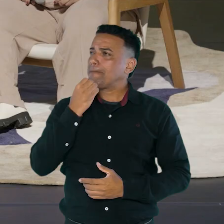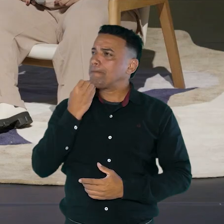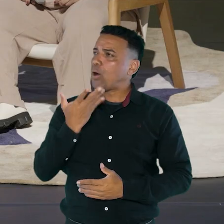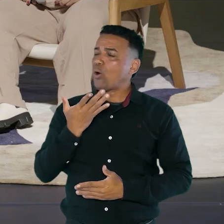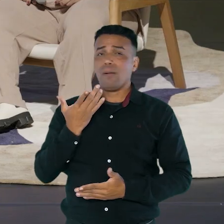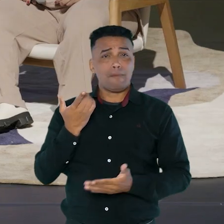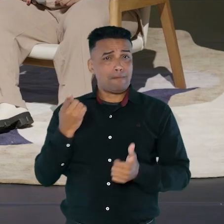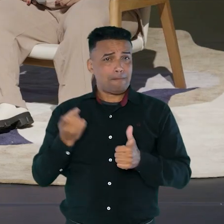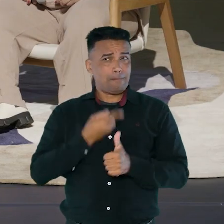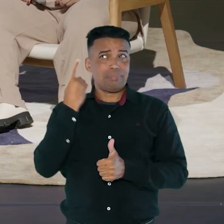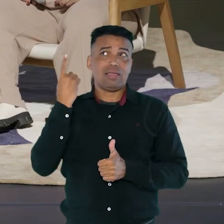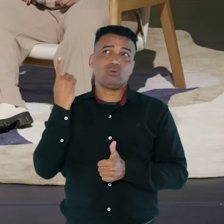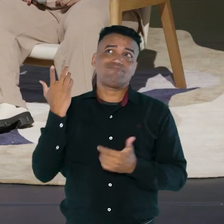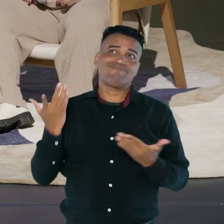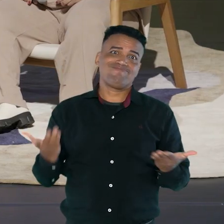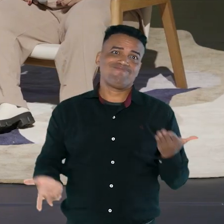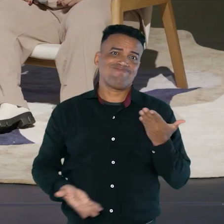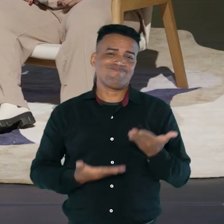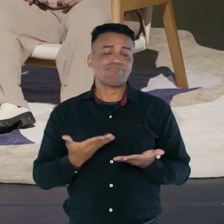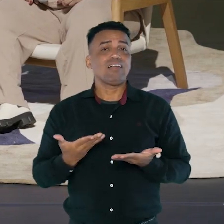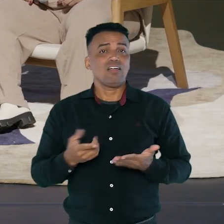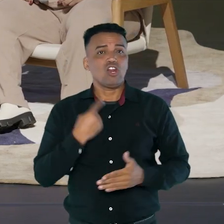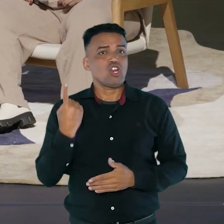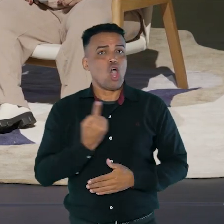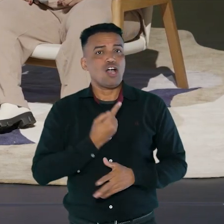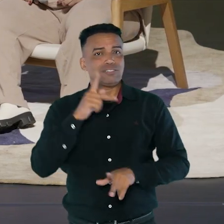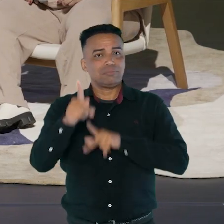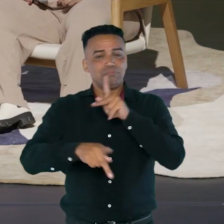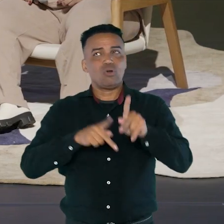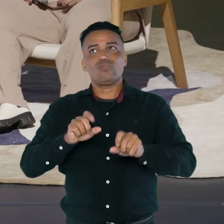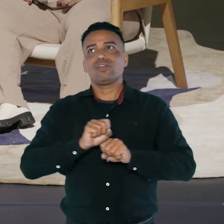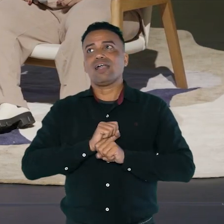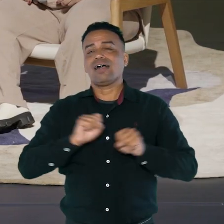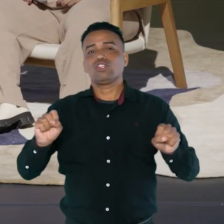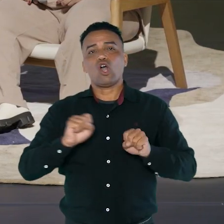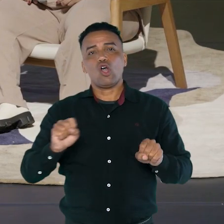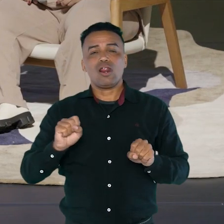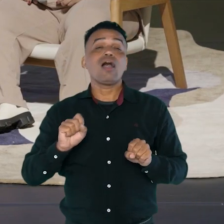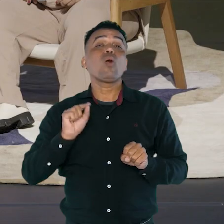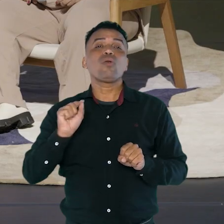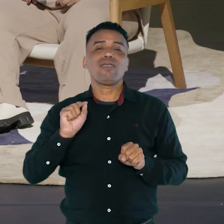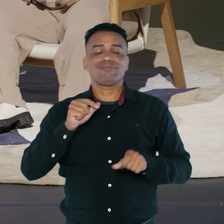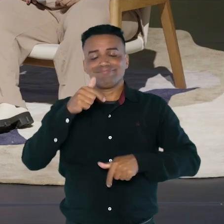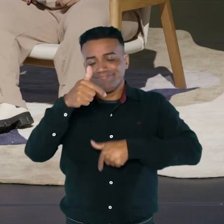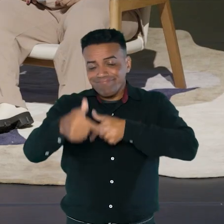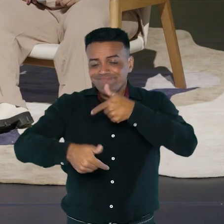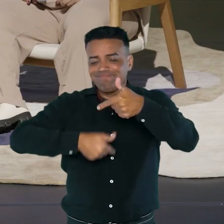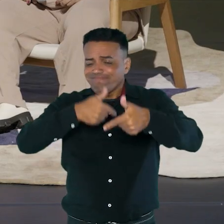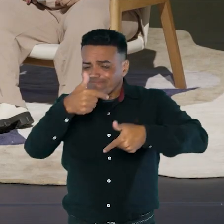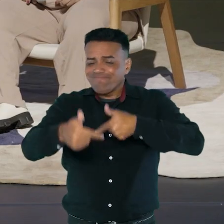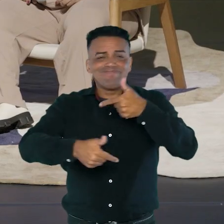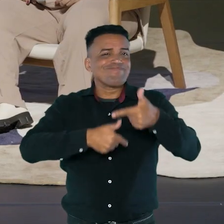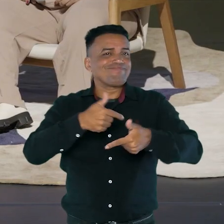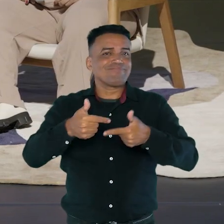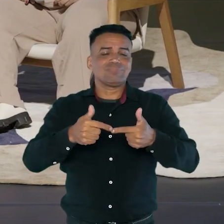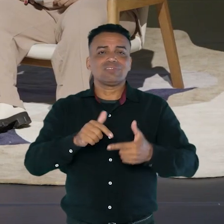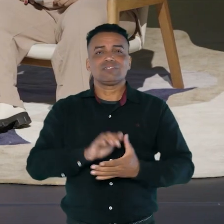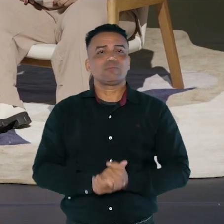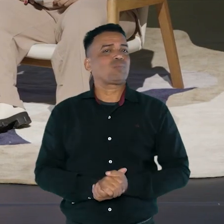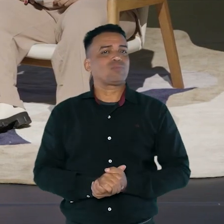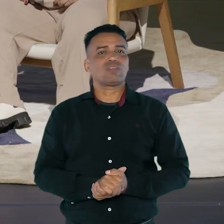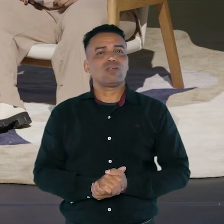Bom, primeiro que nós somos um povo que adora um Deus chamado trabalho, né? Eu